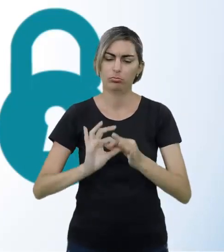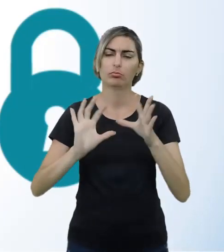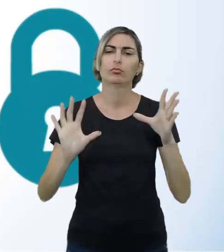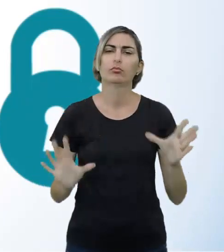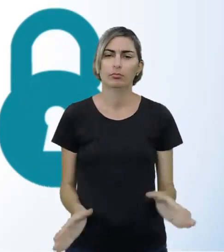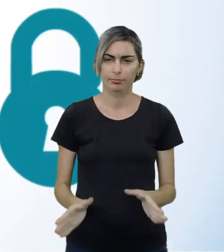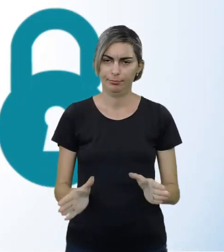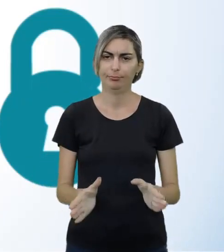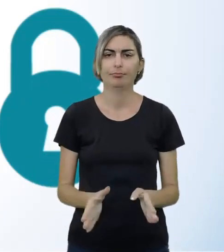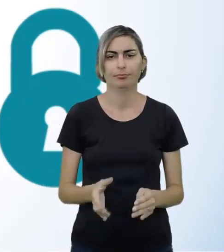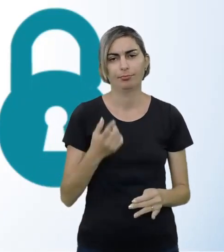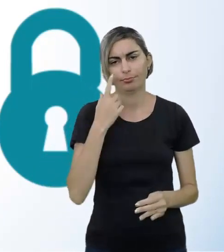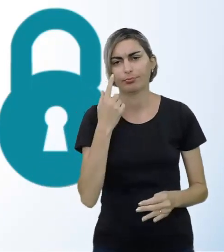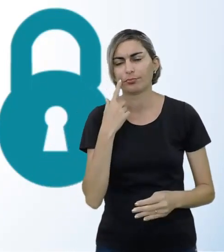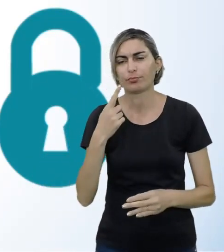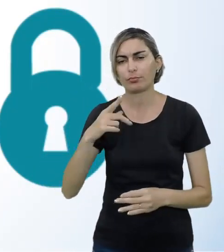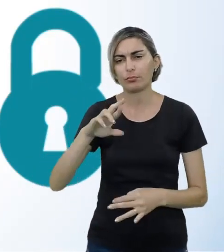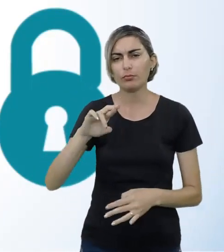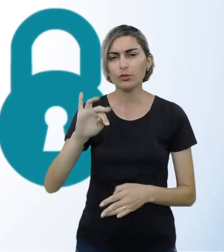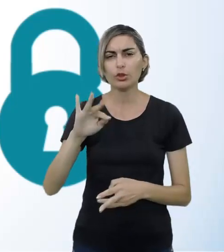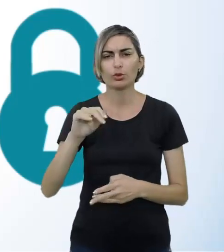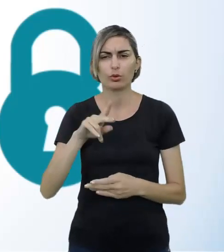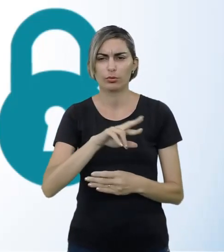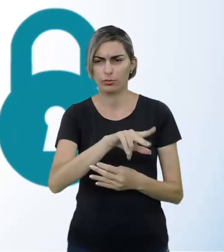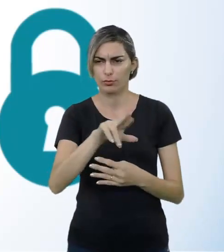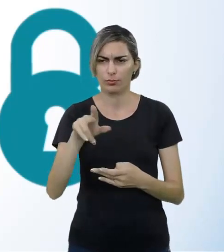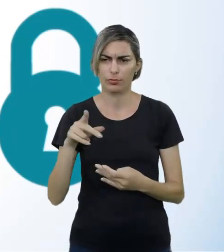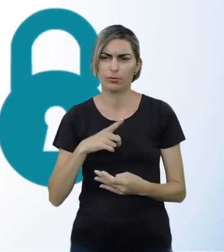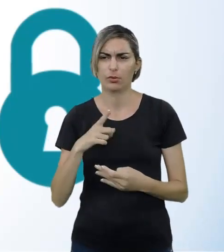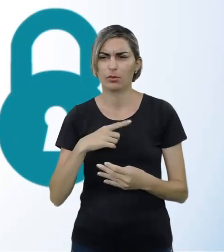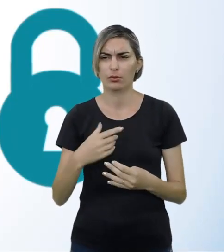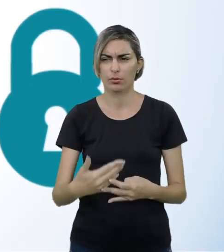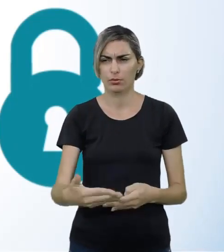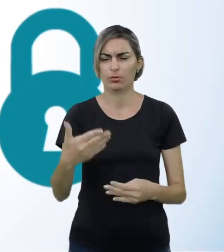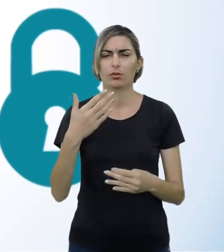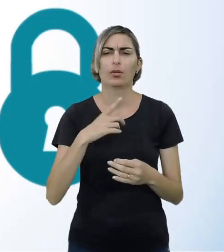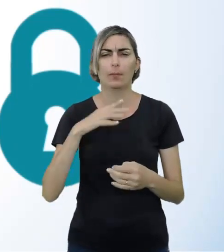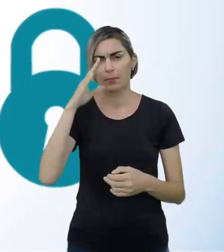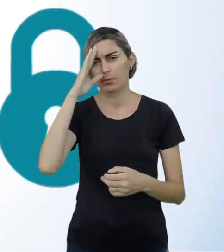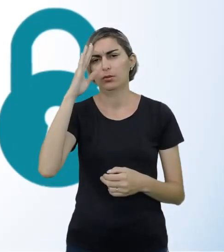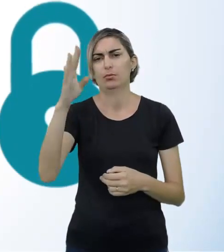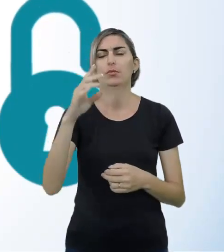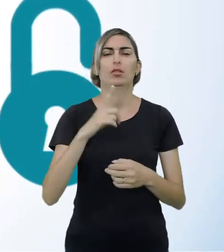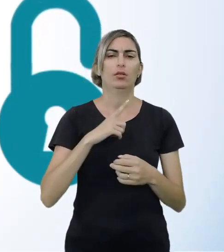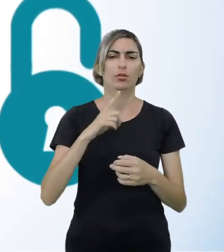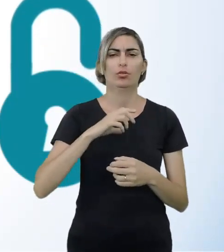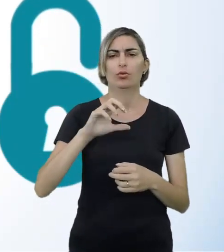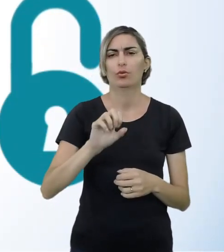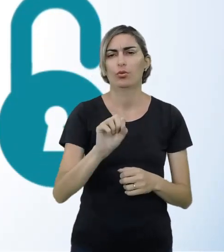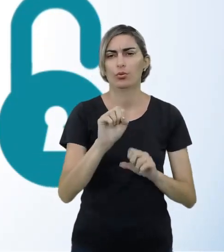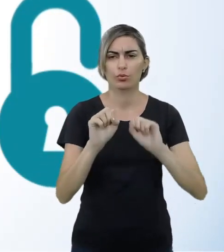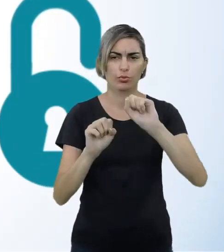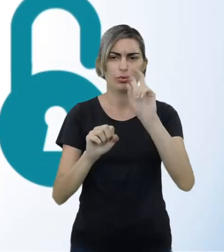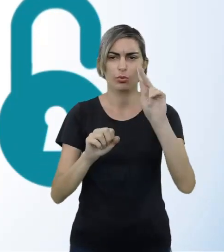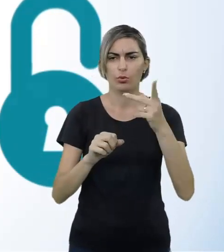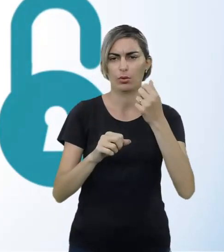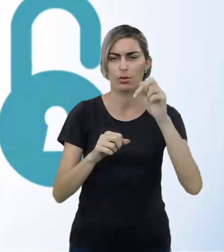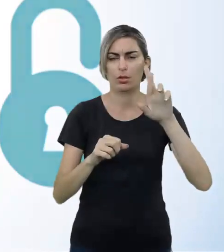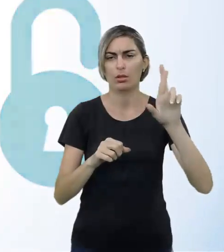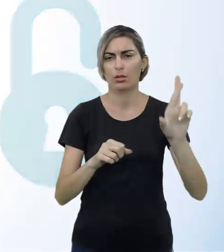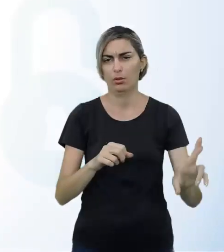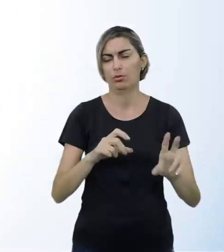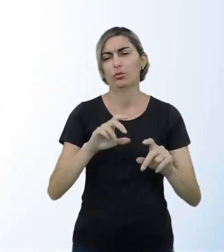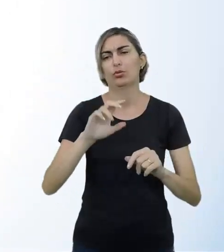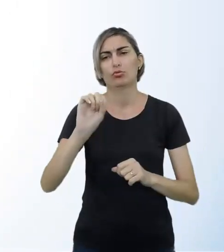permite criar protótipos de diversos produtos e que se caracteriza principalmente por ser hardware e software livre, ou seja, você